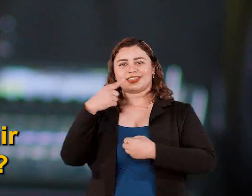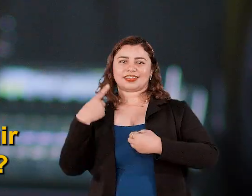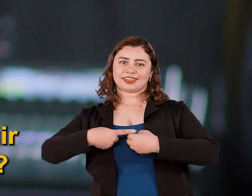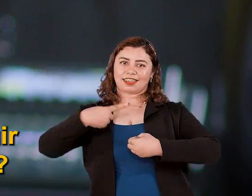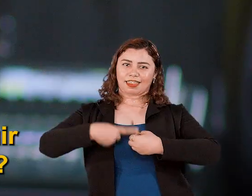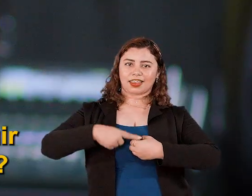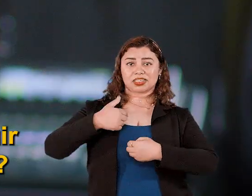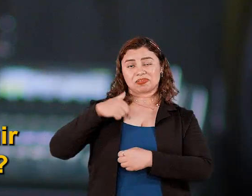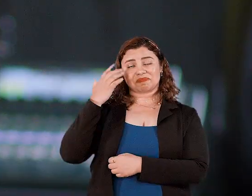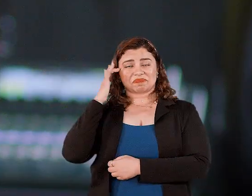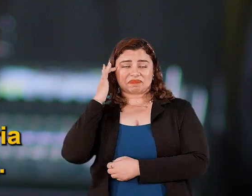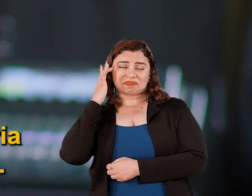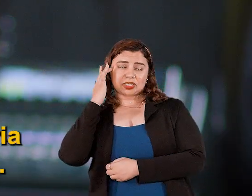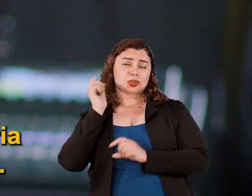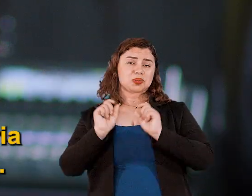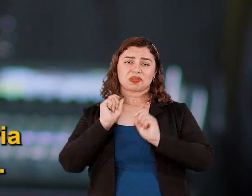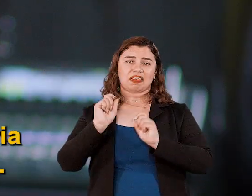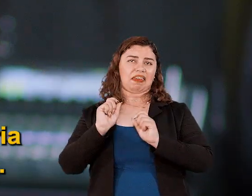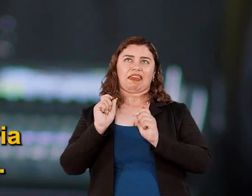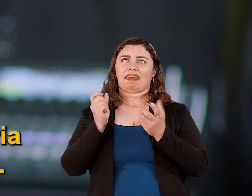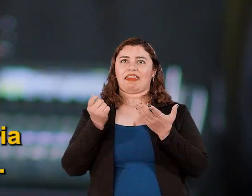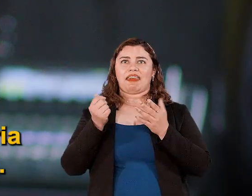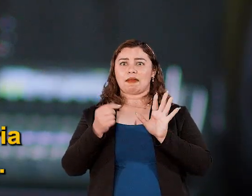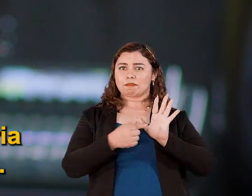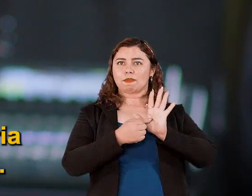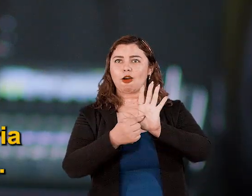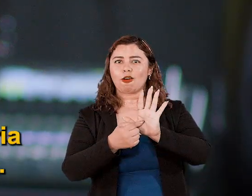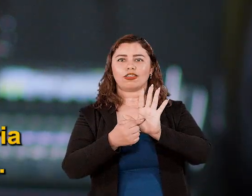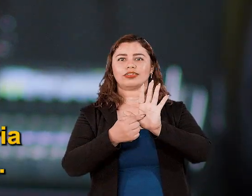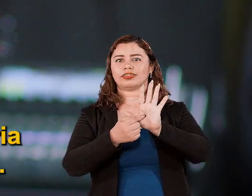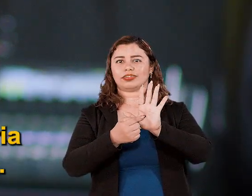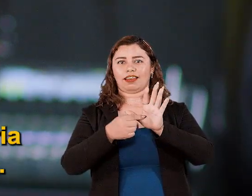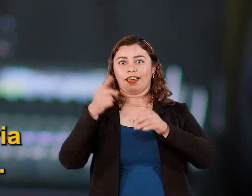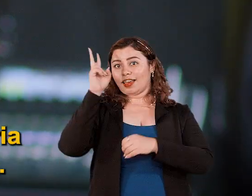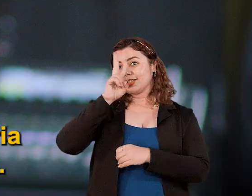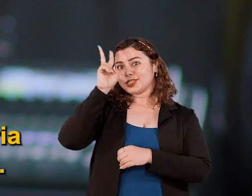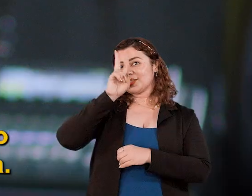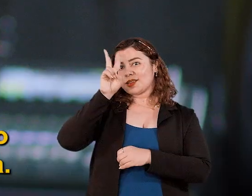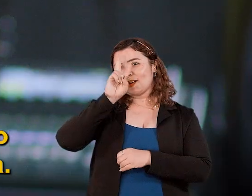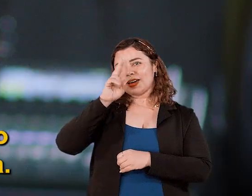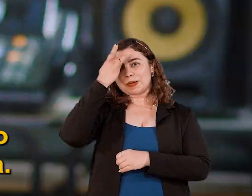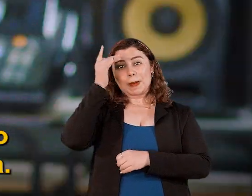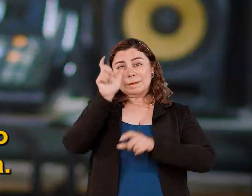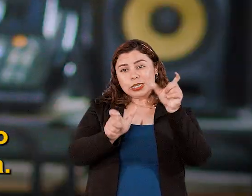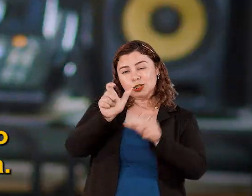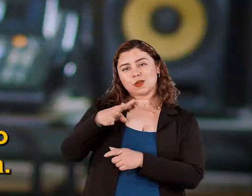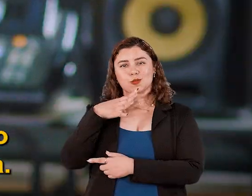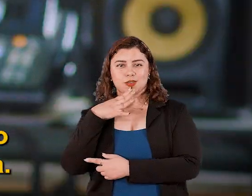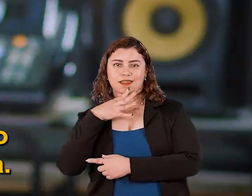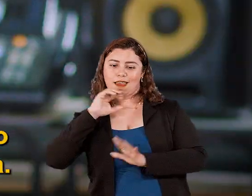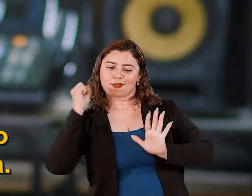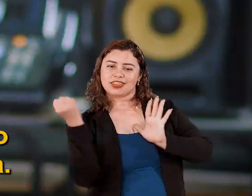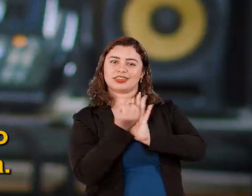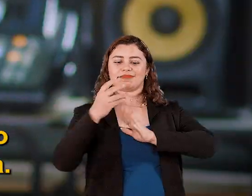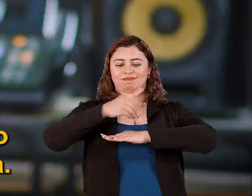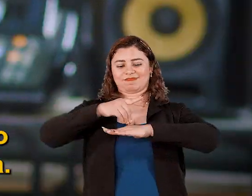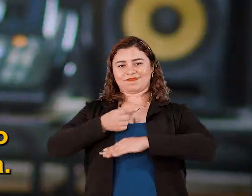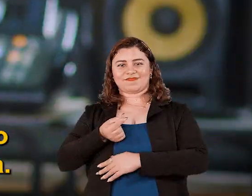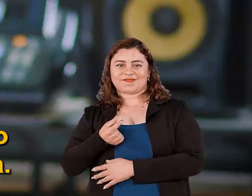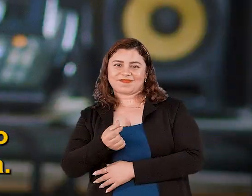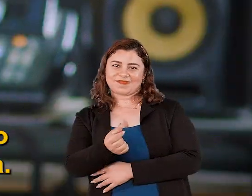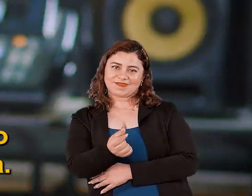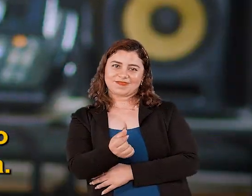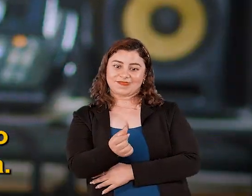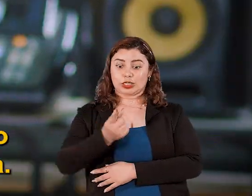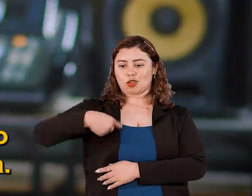reconstruir a história da nossa cidade, né? Eu acho que assim traz a história da nossa cidade em evidência e fica um